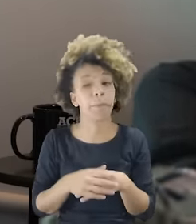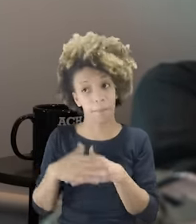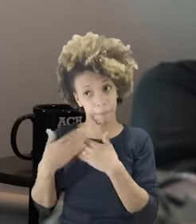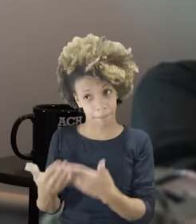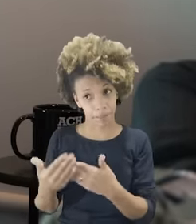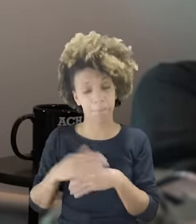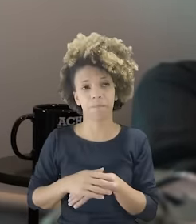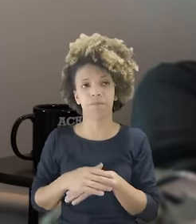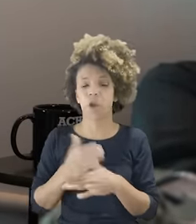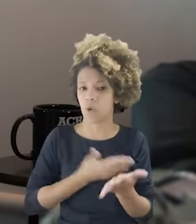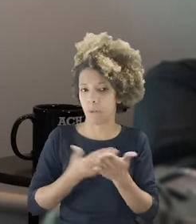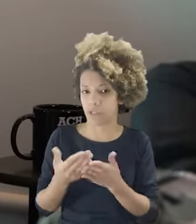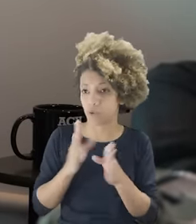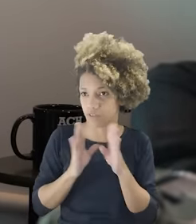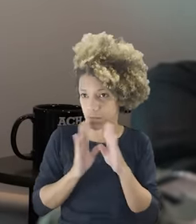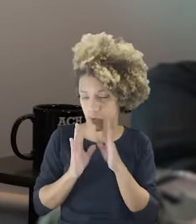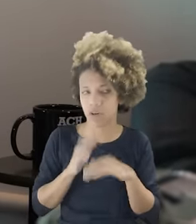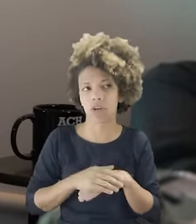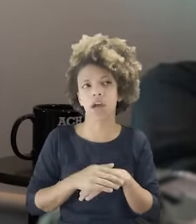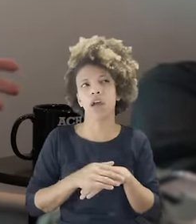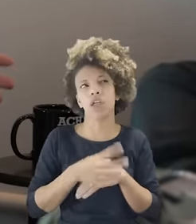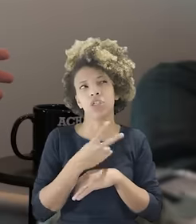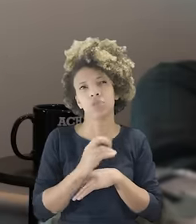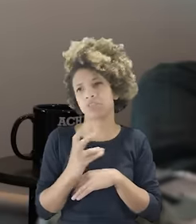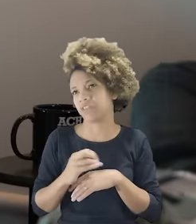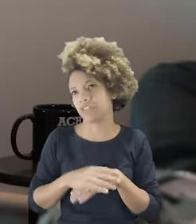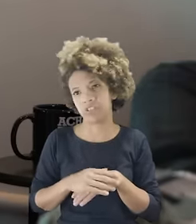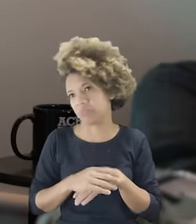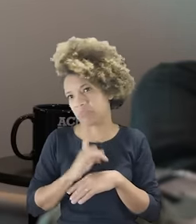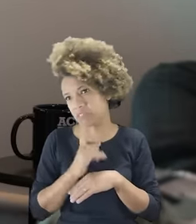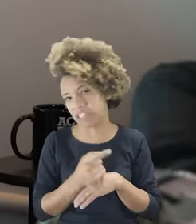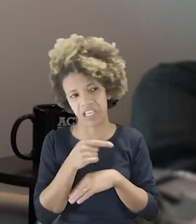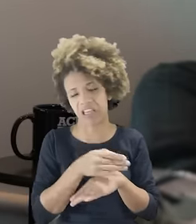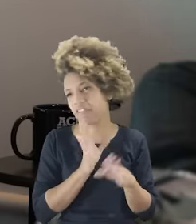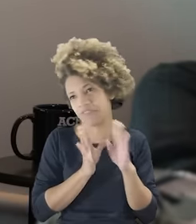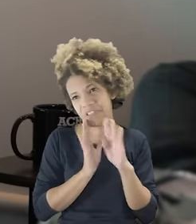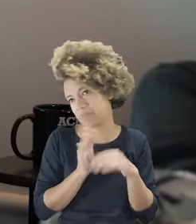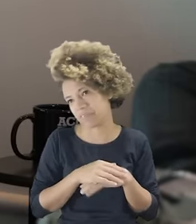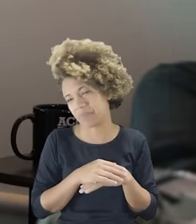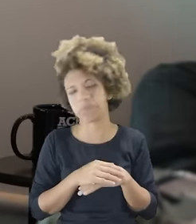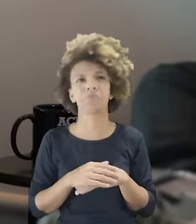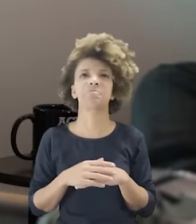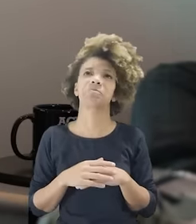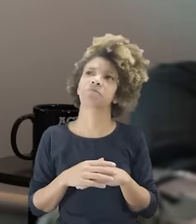gente como eu a minha sensação começou no Facebook em 2020 que ninguém tava mais no Facebook e